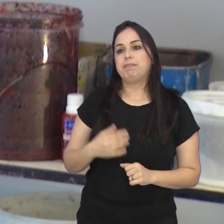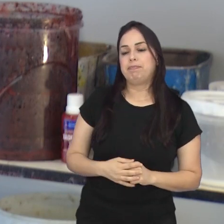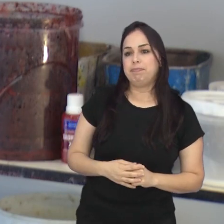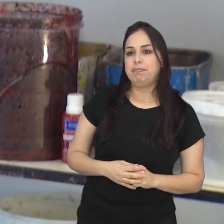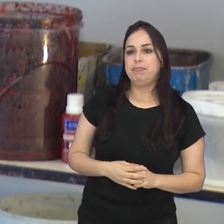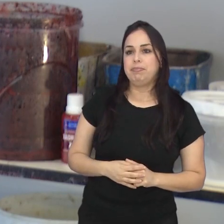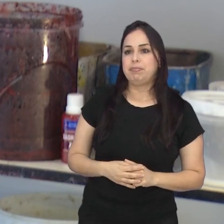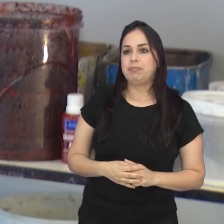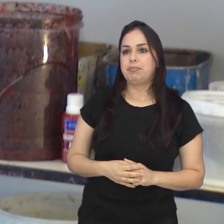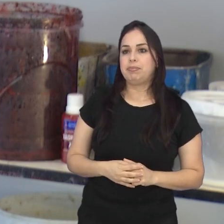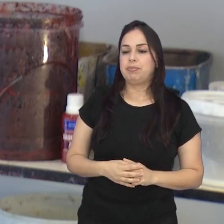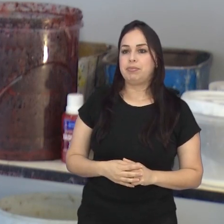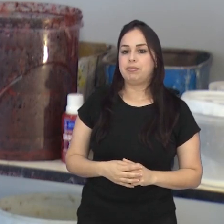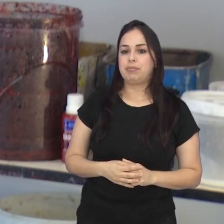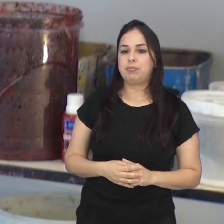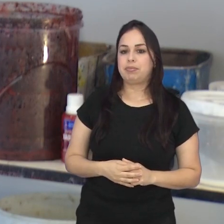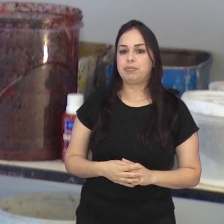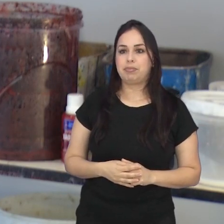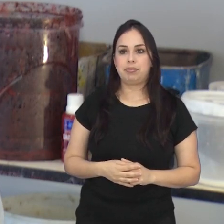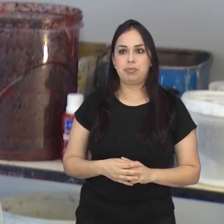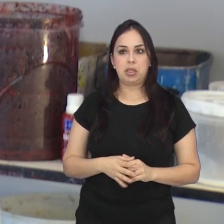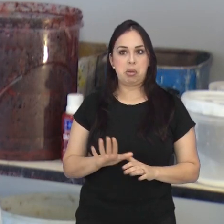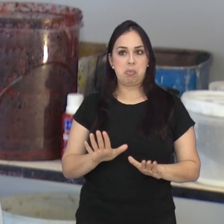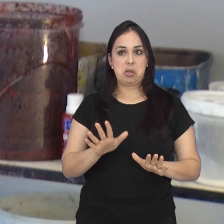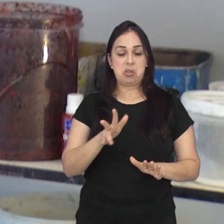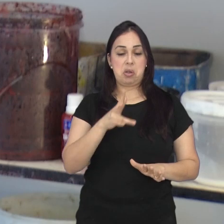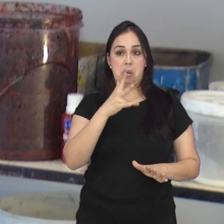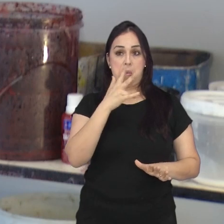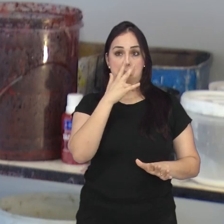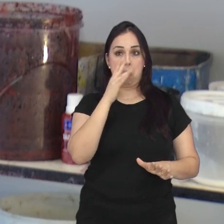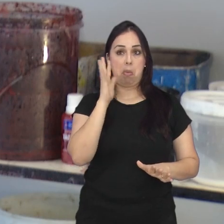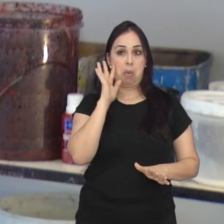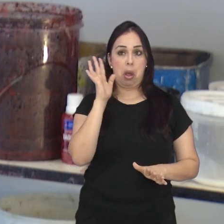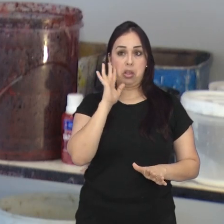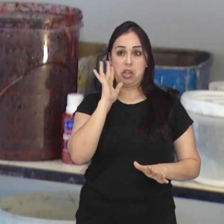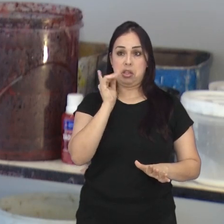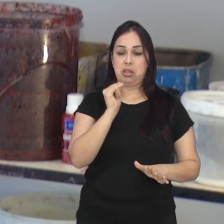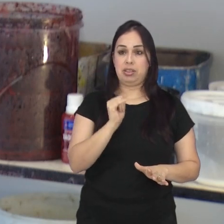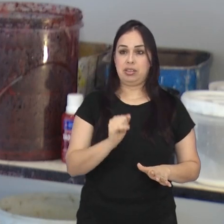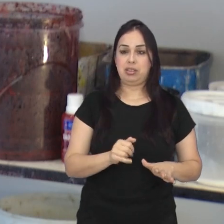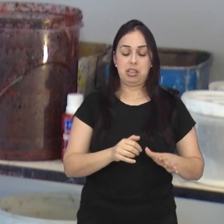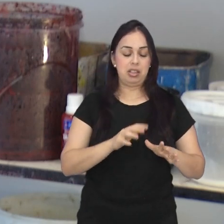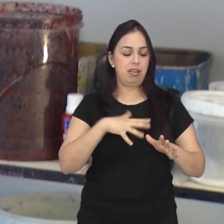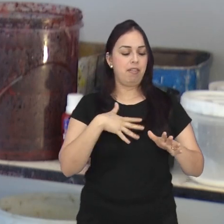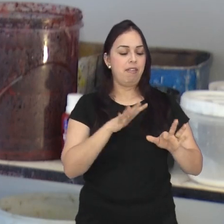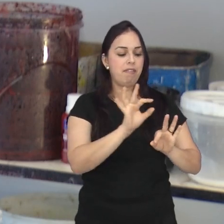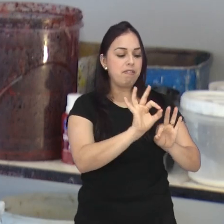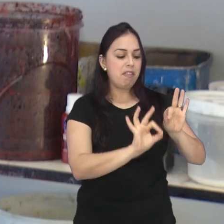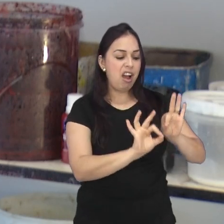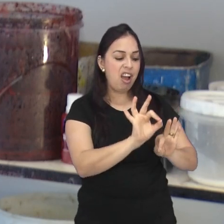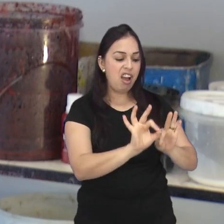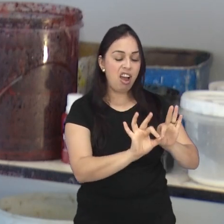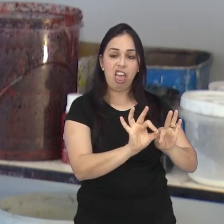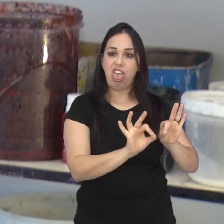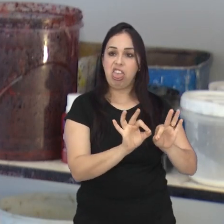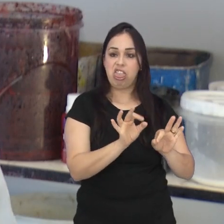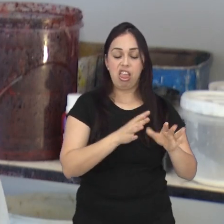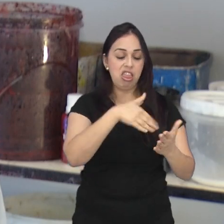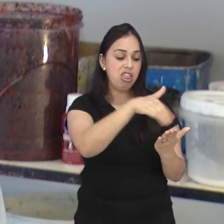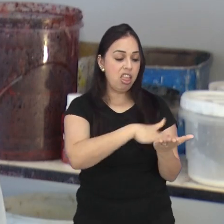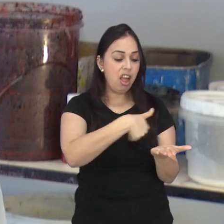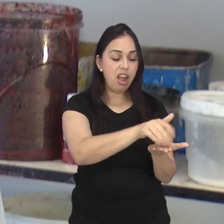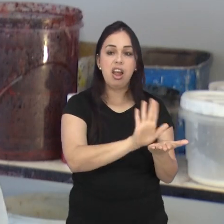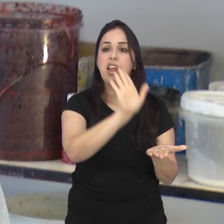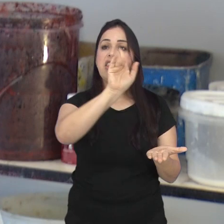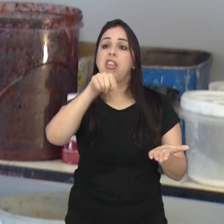né? O que adianta uma produção, né? A produção do artista e ela ficar guardada,